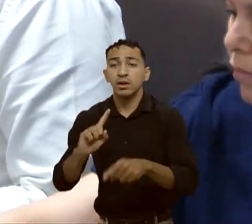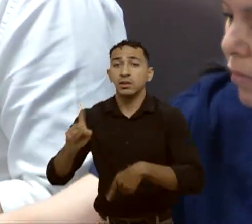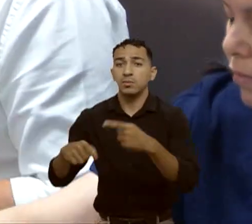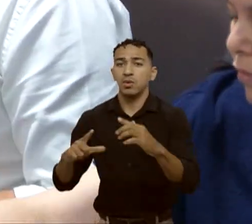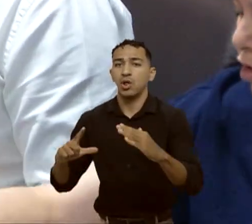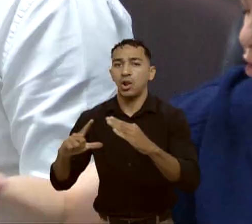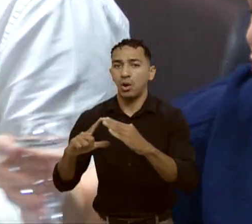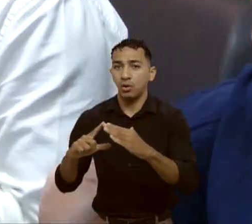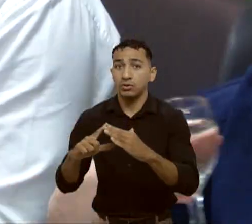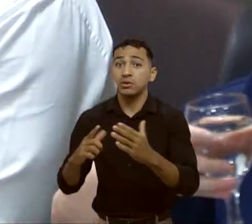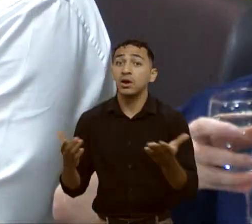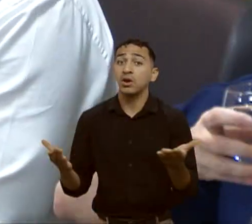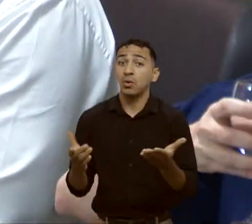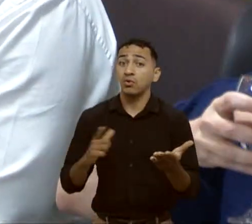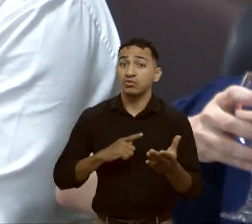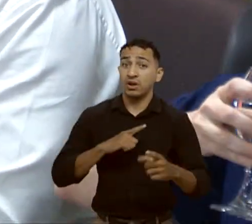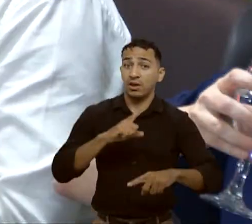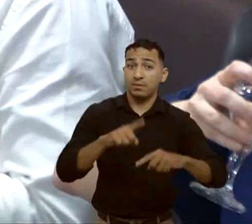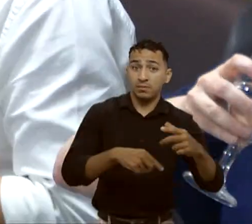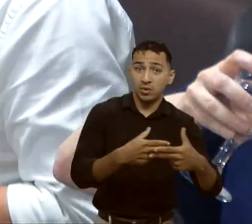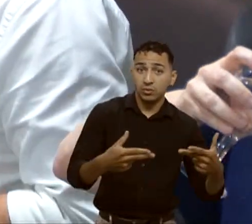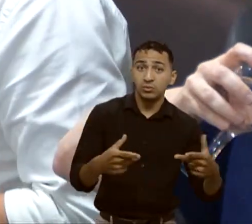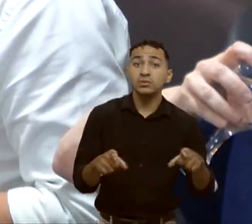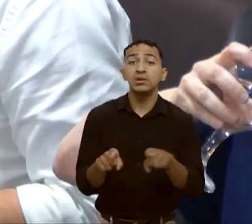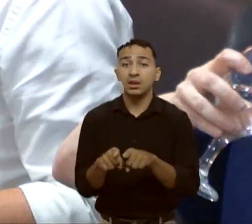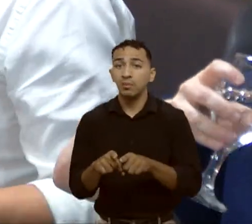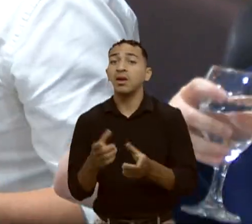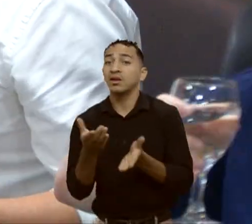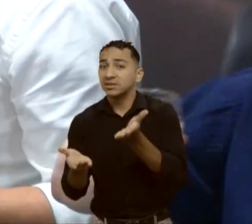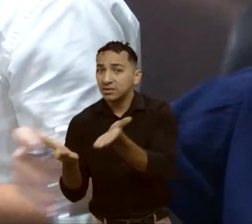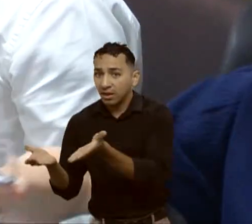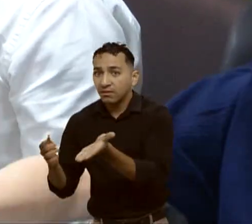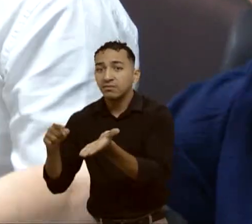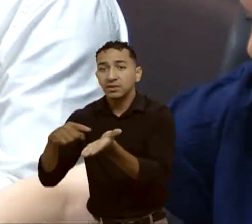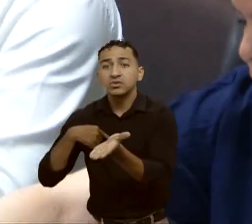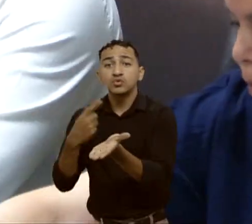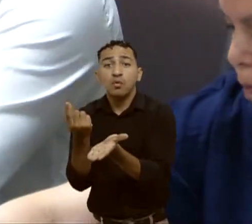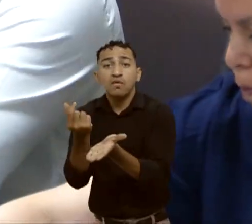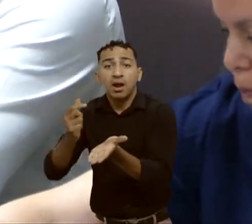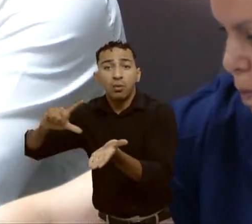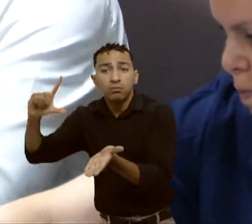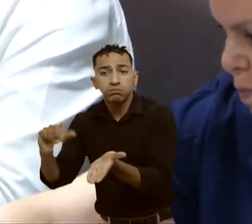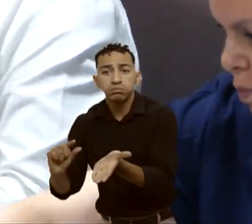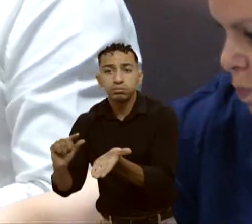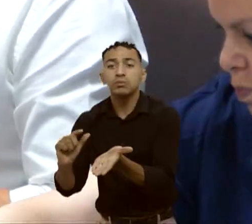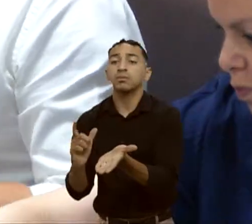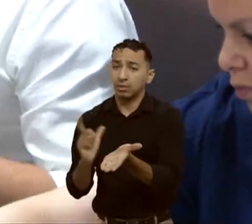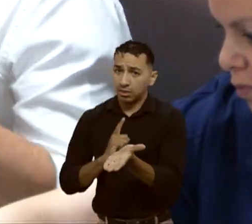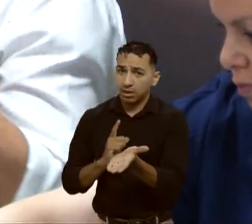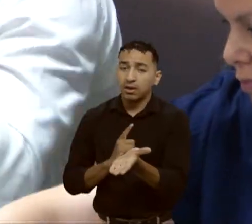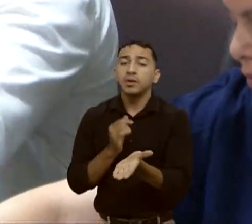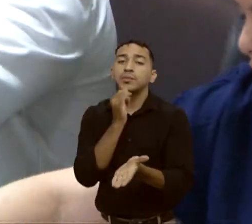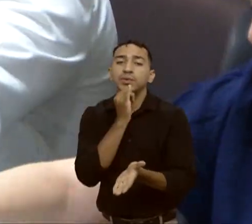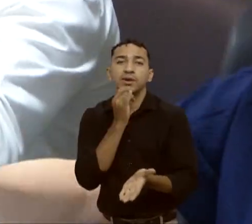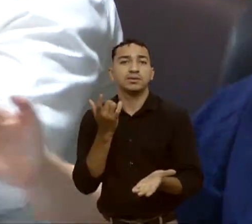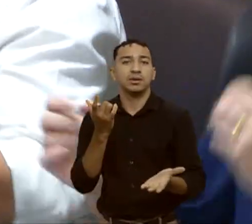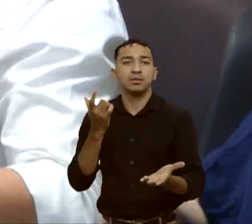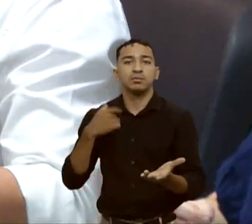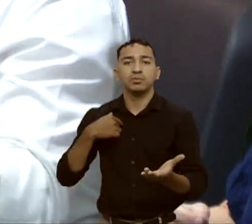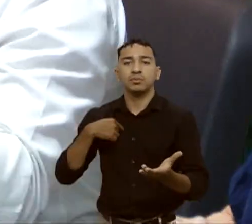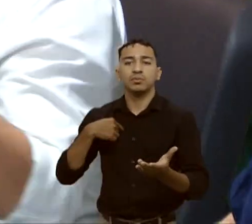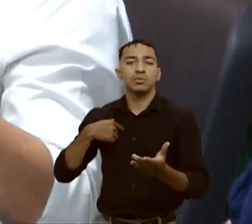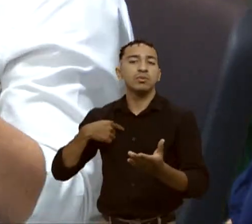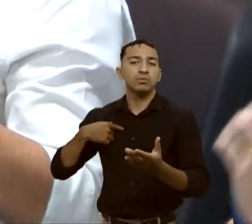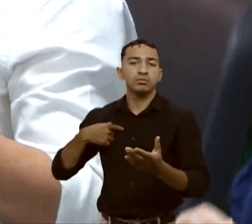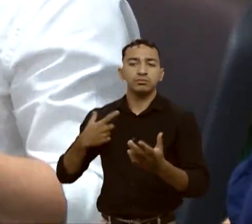e hoje tem produtos e serviços. Nós encontramos hoje, né, muito comum a Black Friday de salão de beleza, de lava-jato,